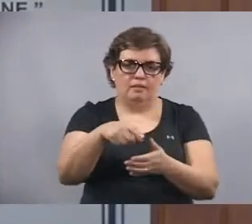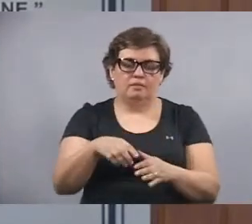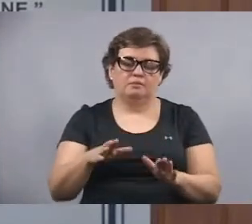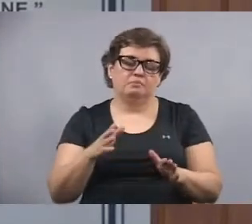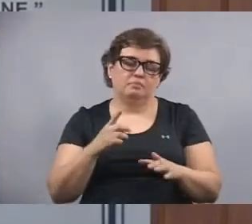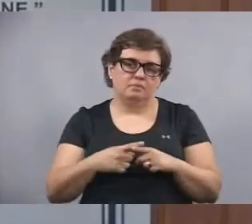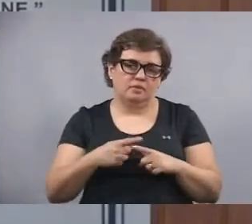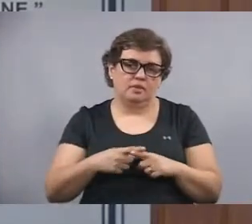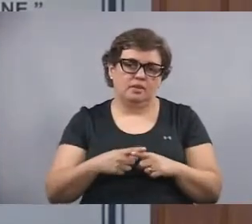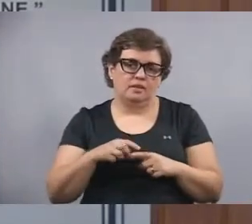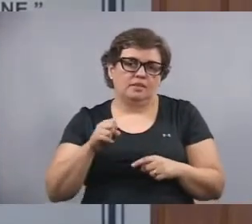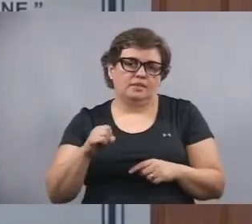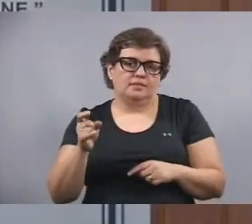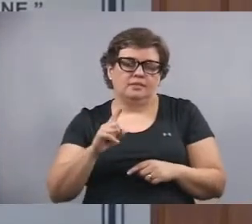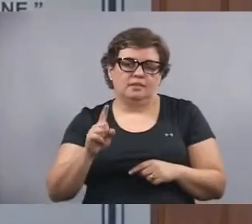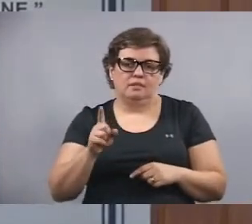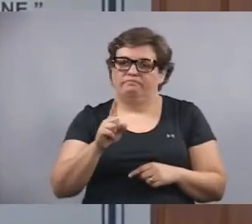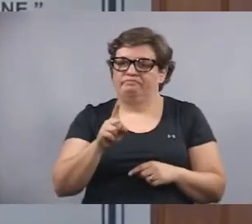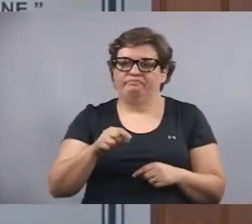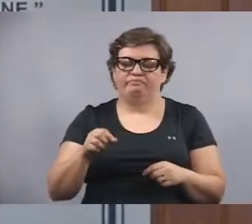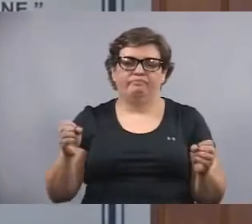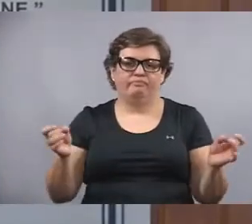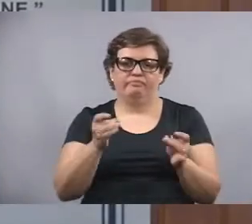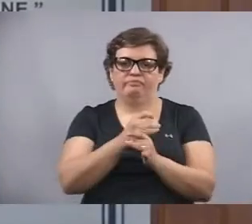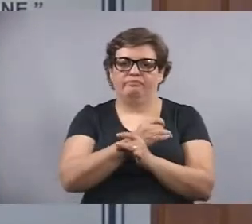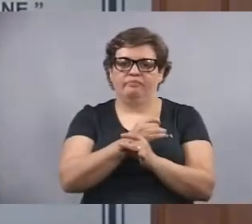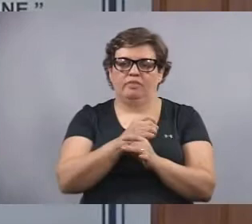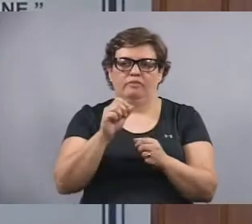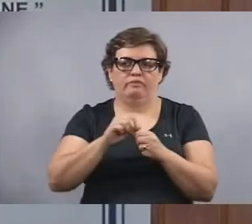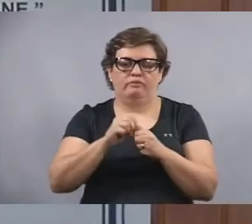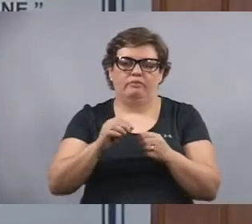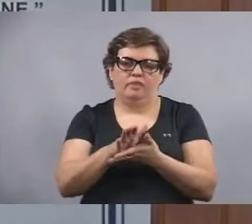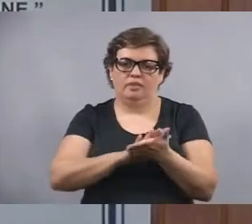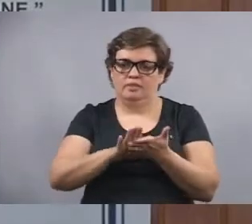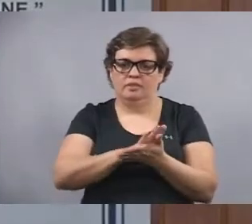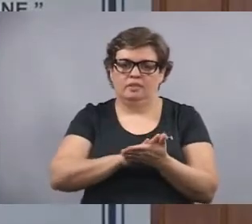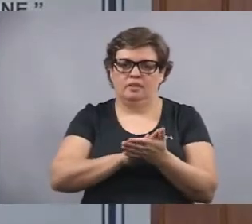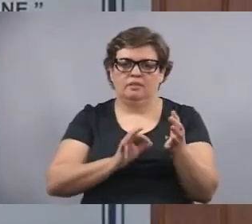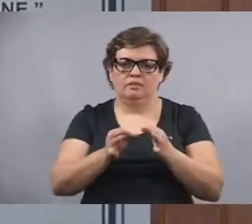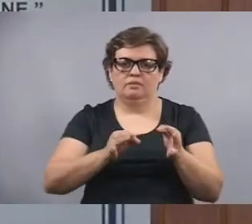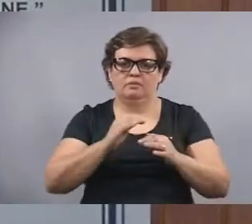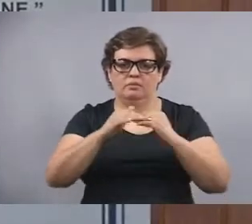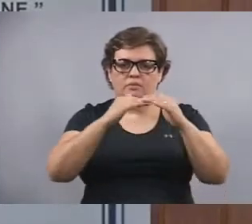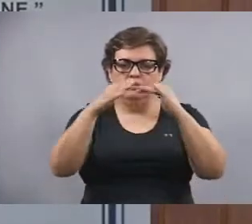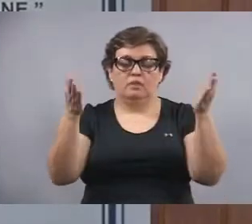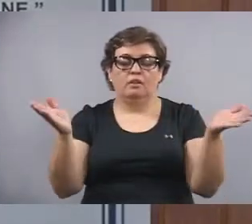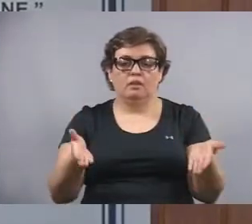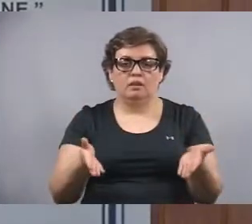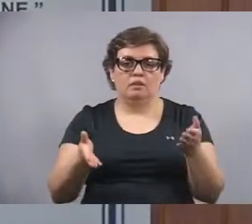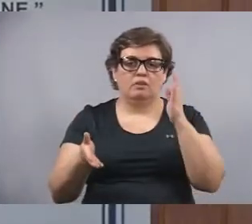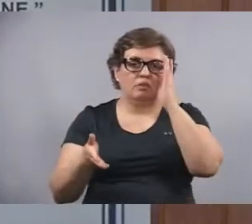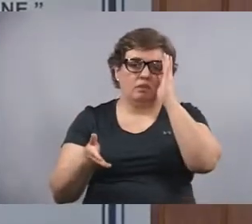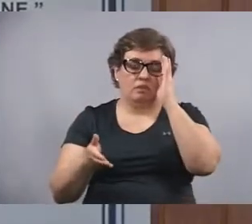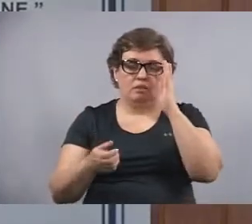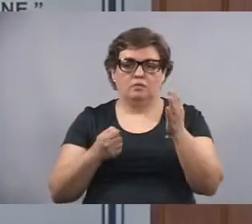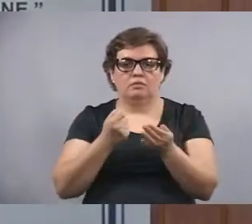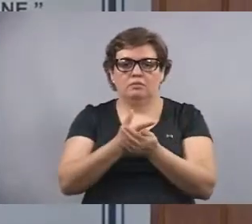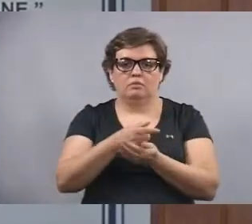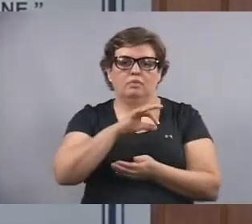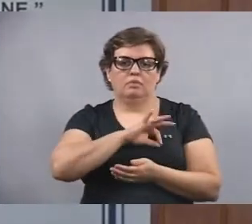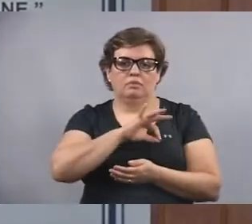não vai sair também a questão do plano de carreira. E agora, a questão do pagamento